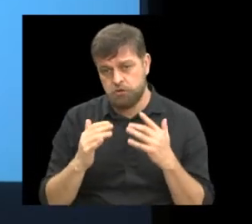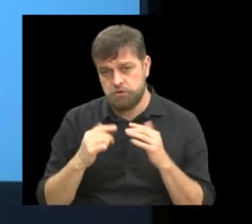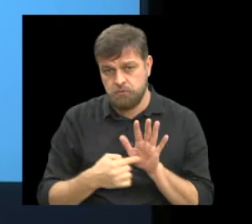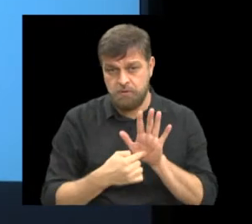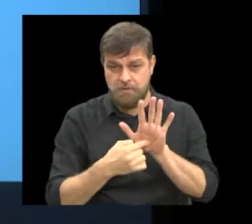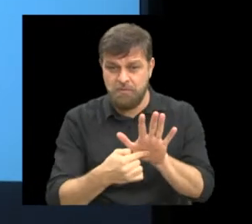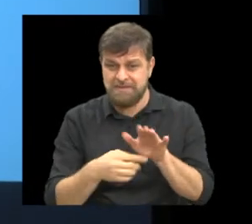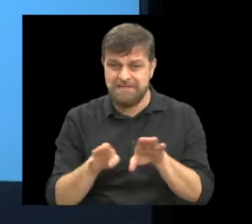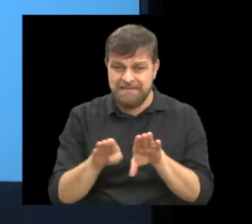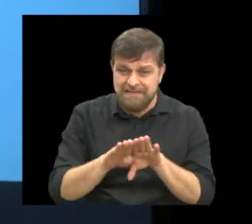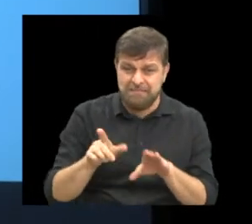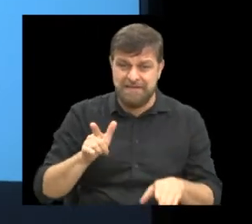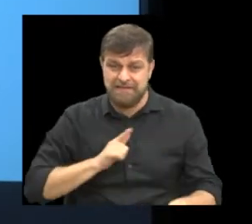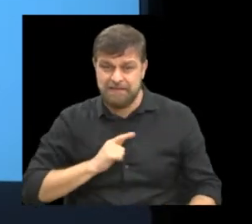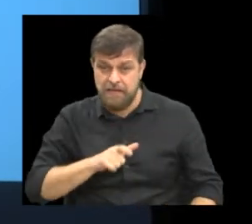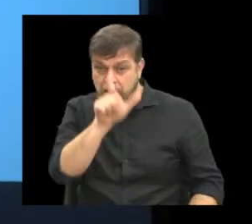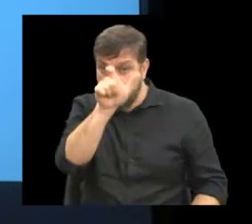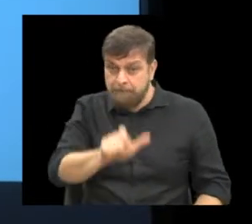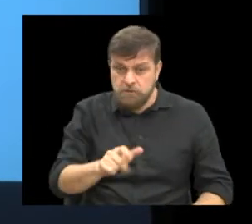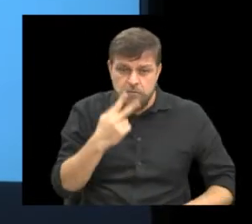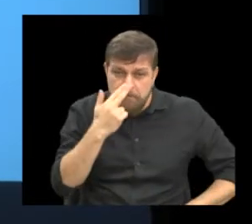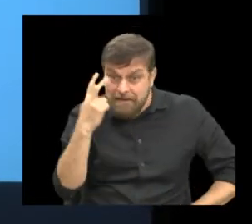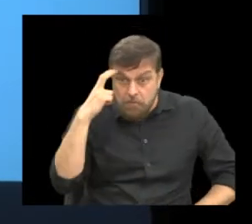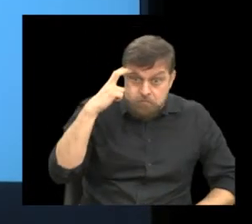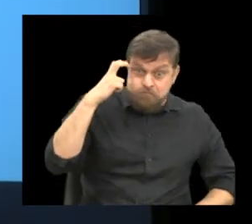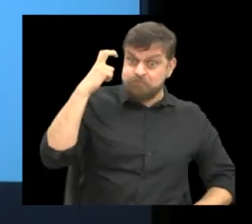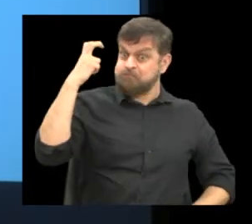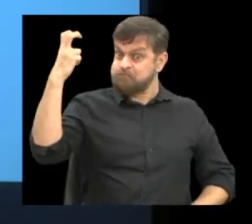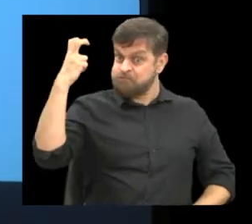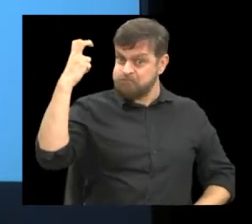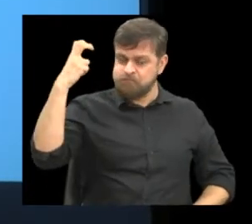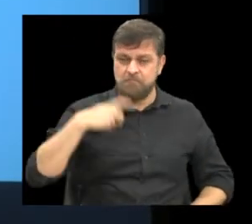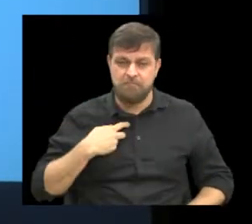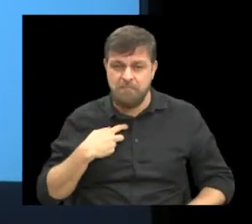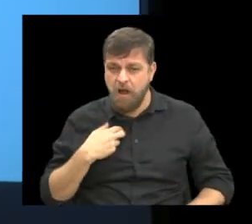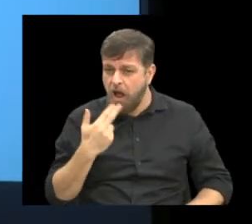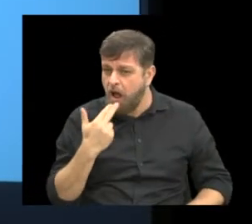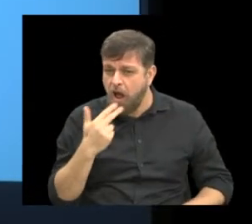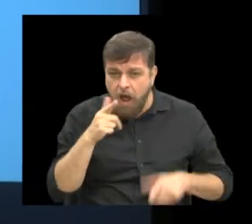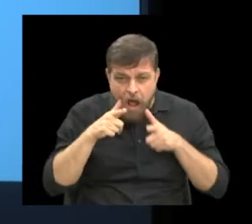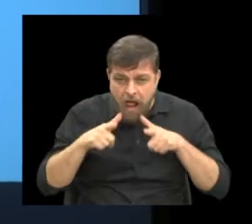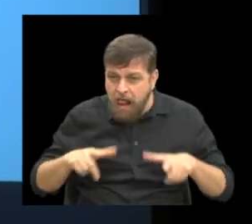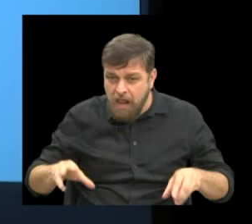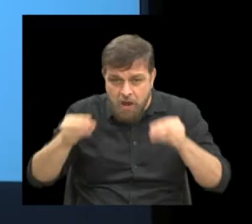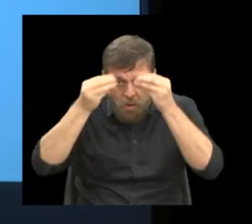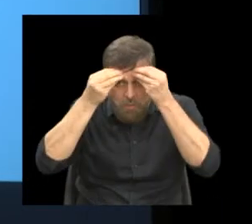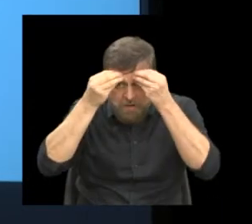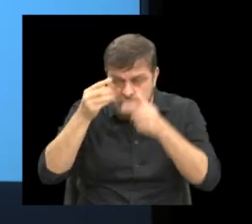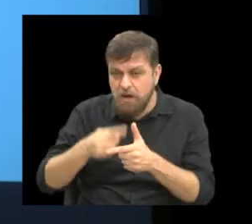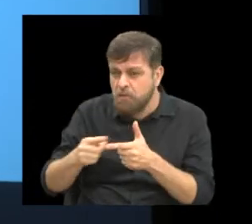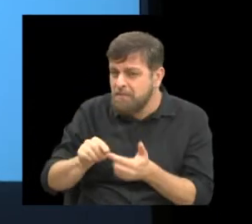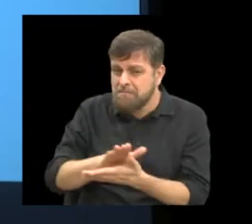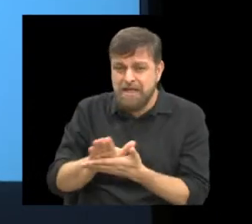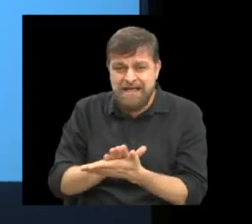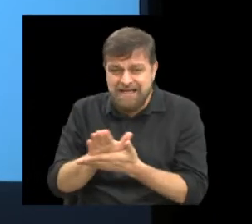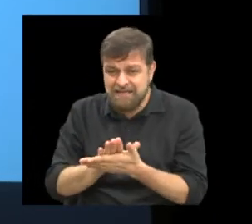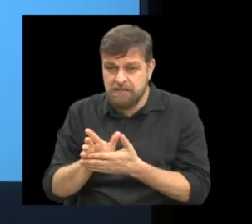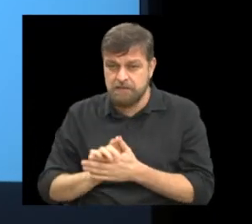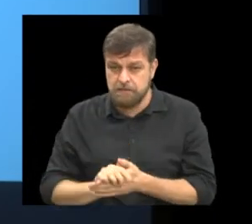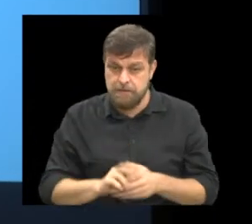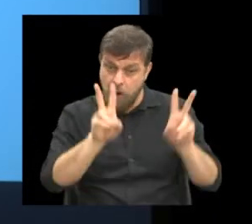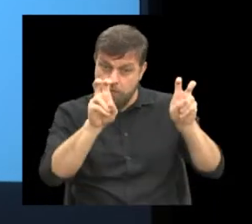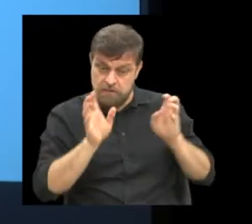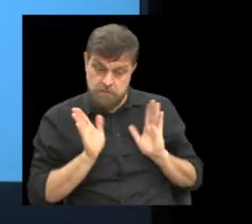com característica de genialidade. Pode não ter problemas na linguagem. Interessa por assuntos específicos. Ele